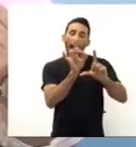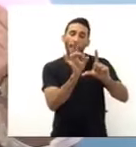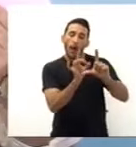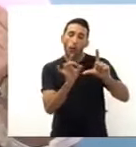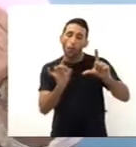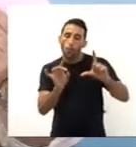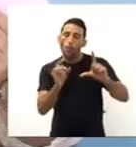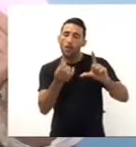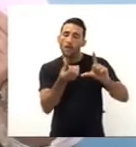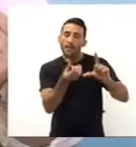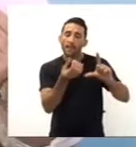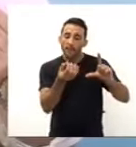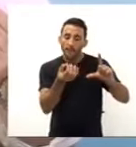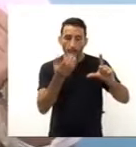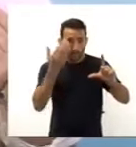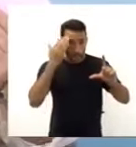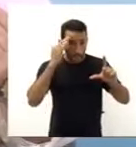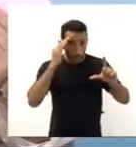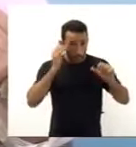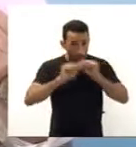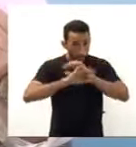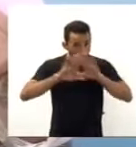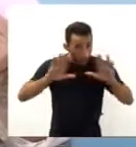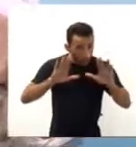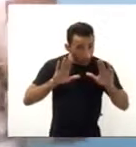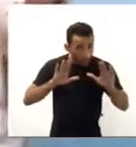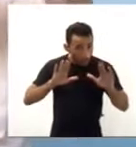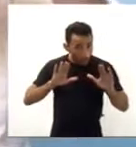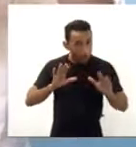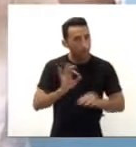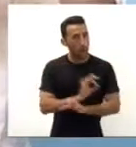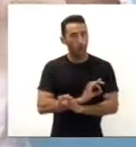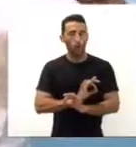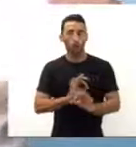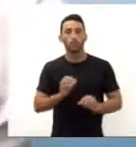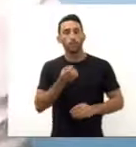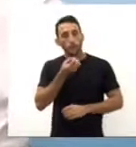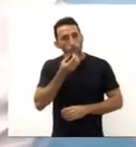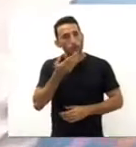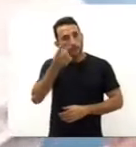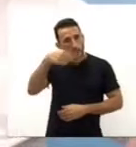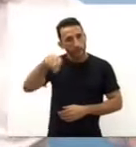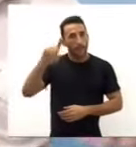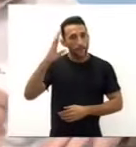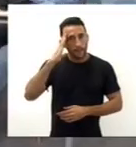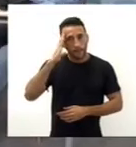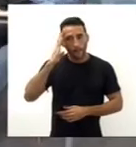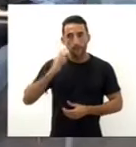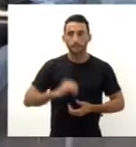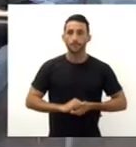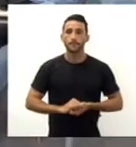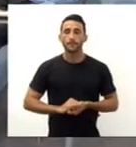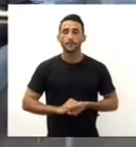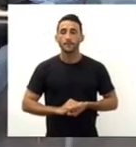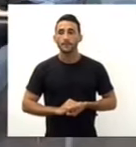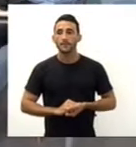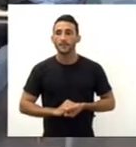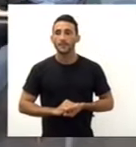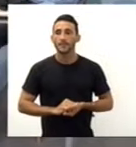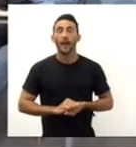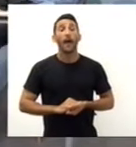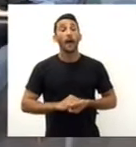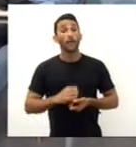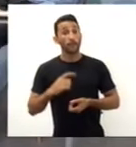aí, pessoal? Tranquilo? Ótimo. Então, vamos medir esse ângulo aqui, como Marcos, eu falei. só te interrompendo um Pois minutinho. não.